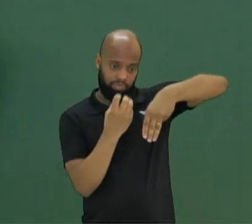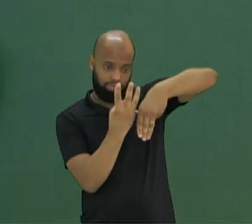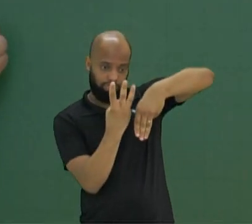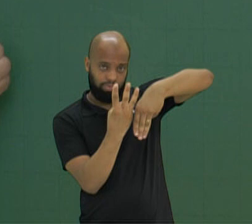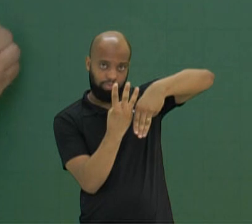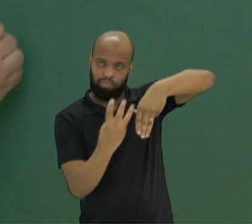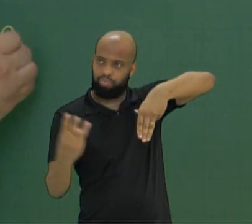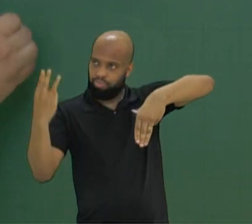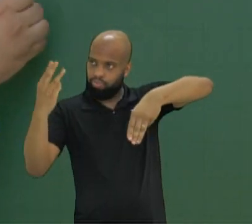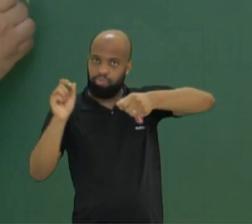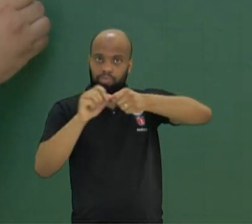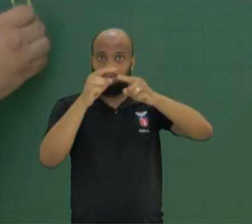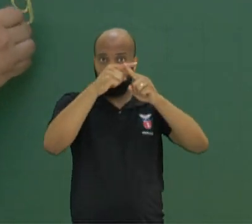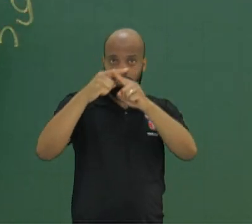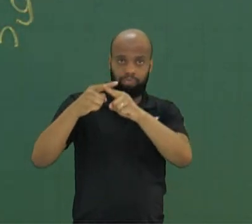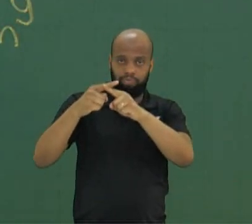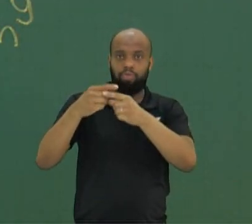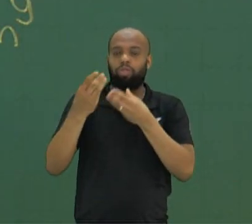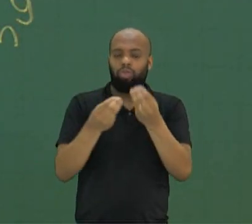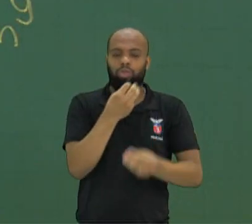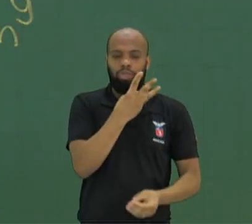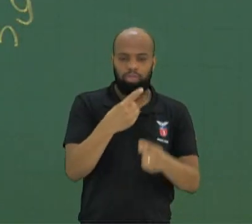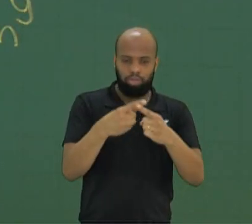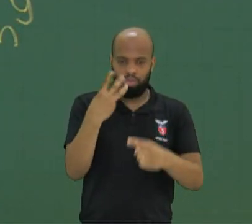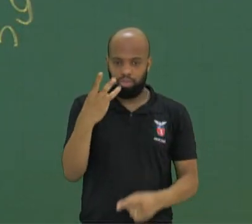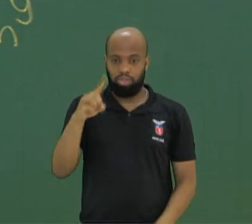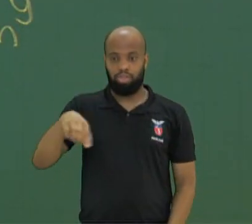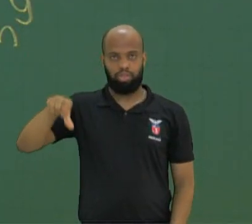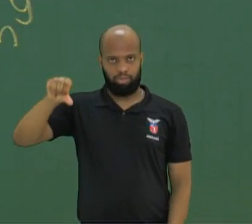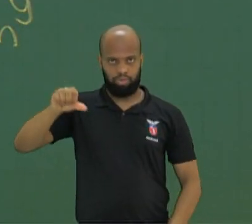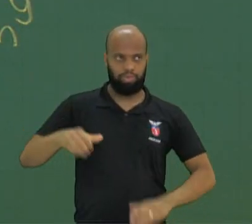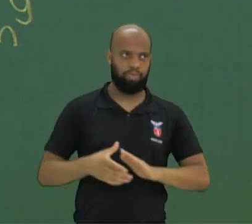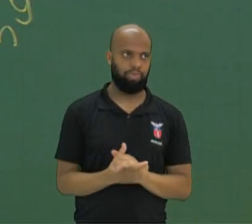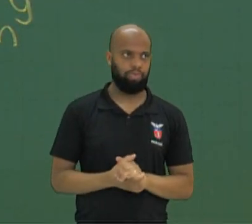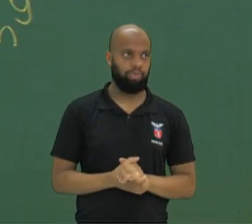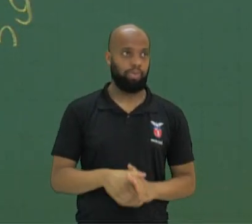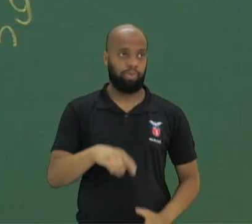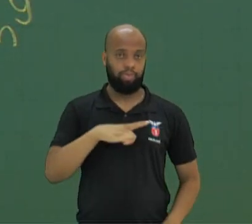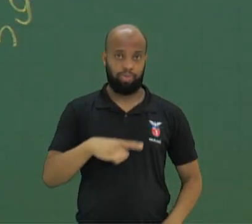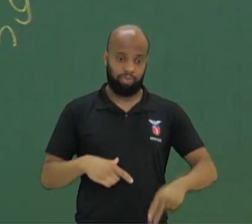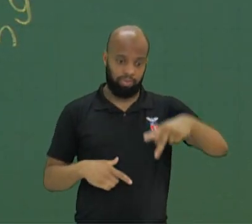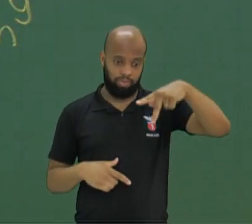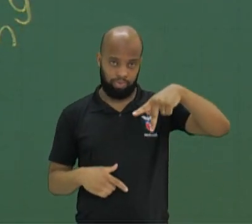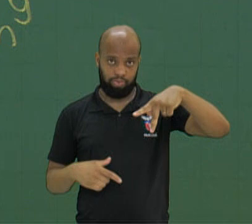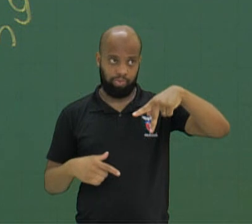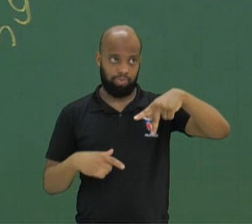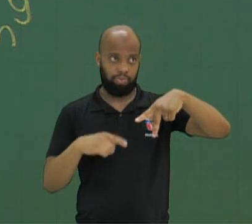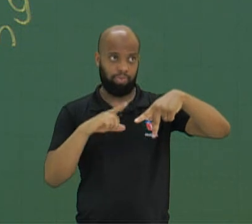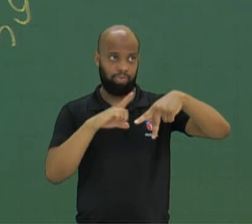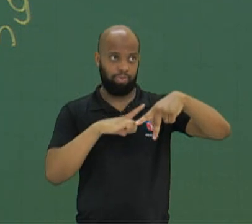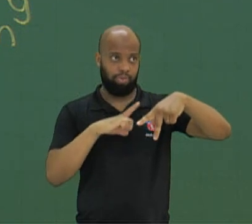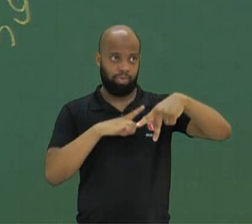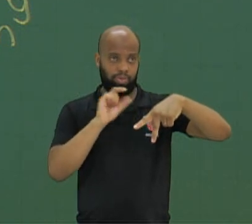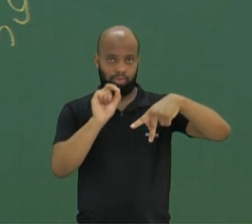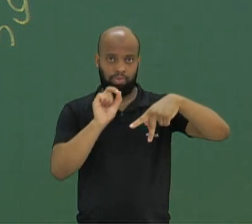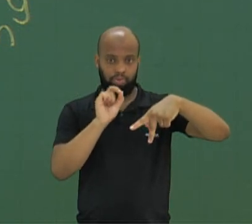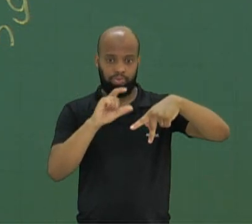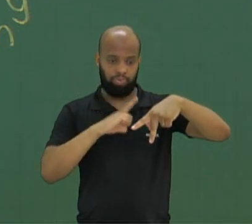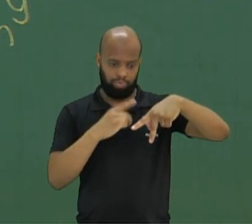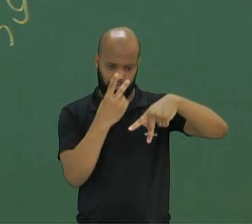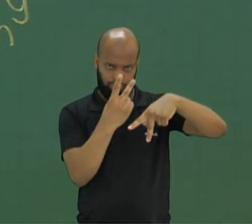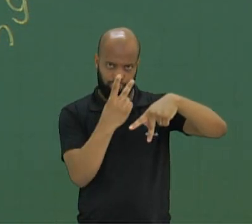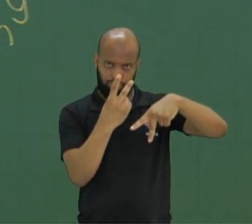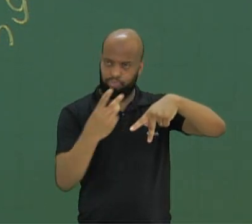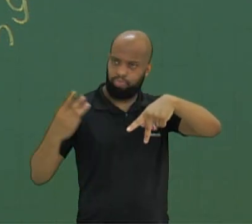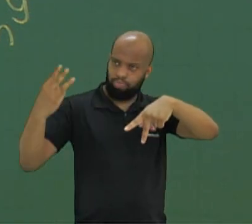ficar m elevado a 9. E o p ao quadrado elevado ao cubo, potência de potência, repete a base,